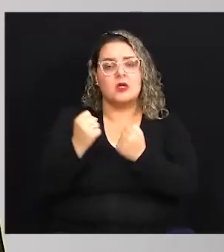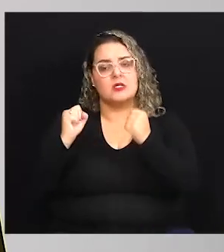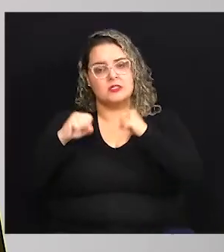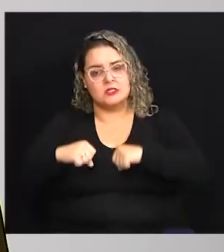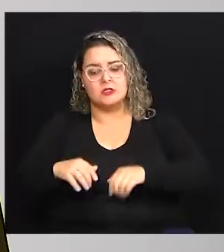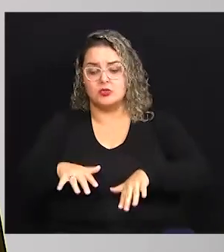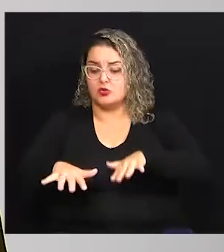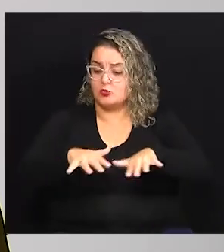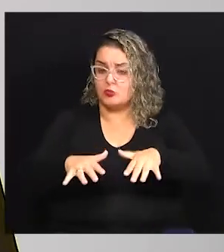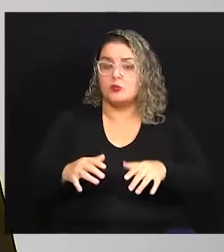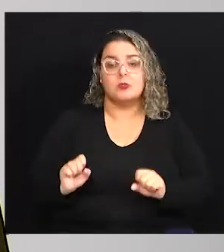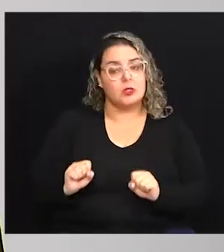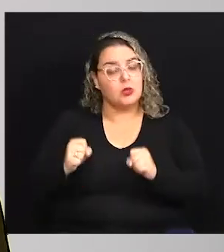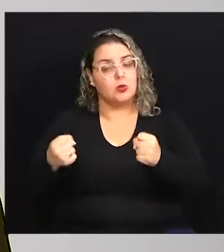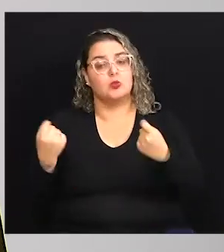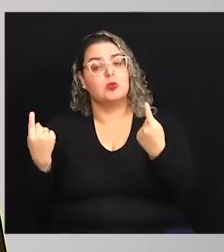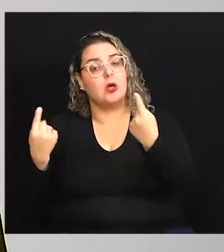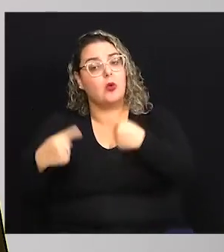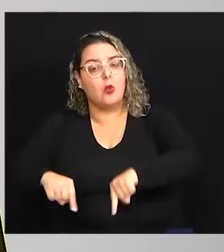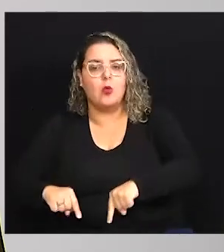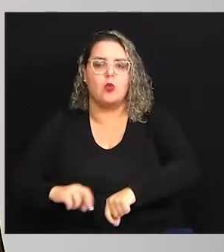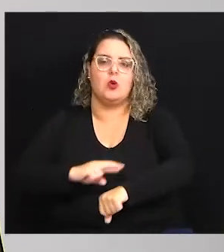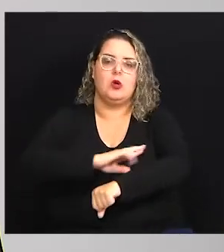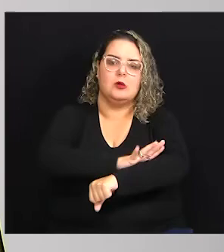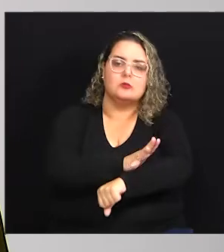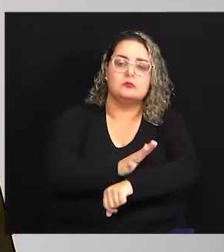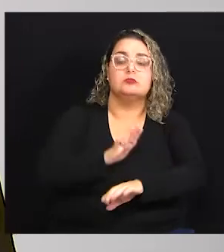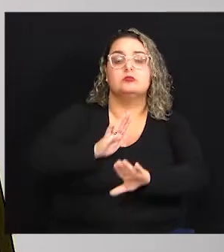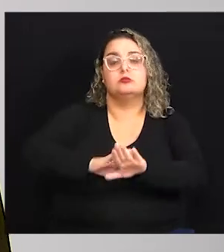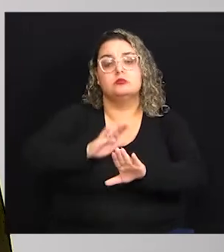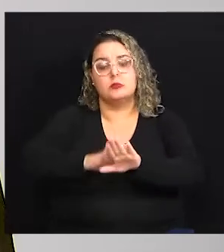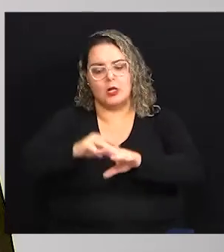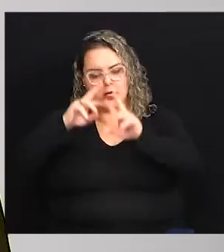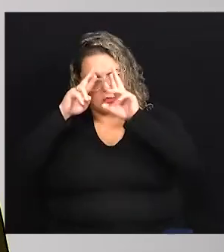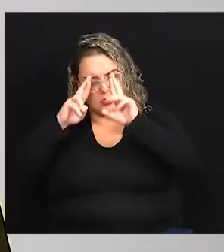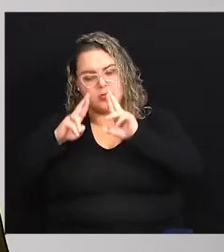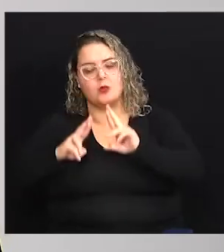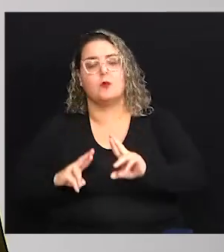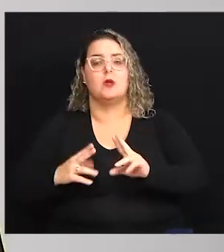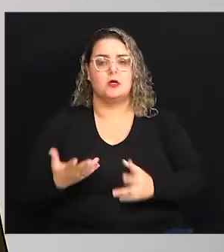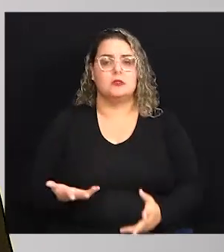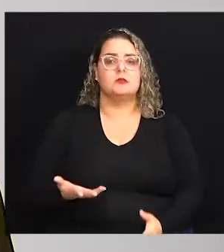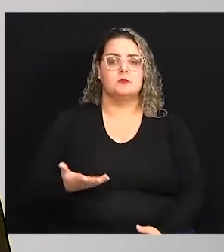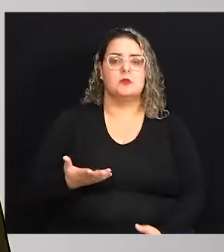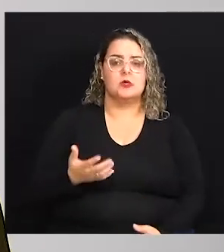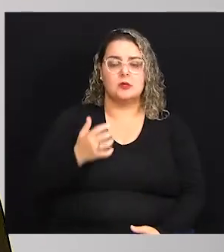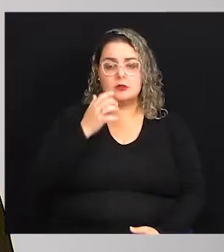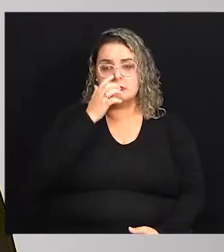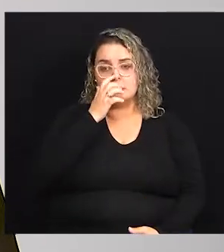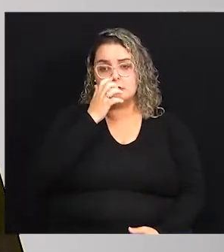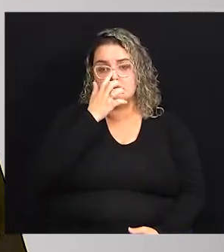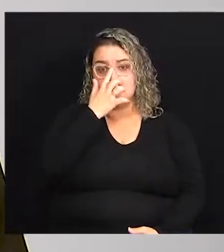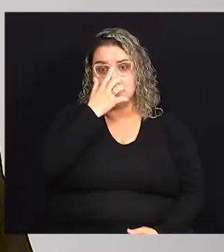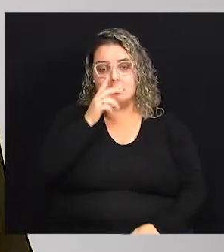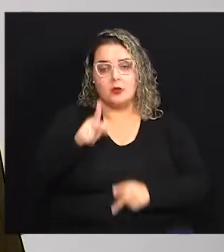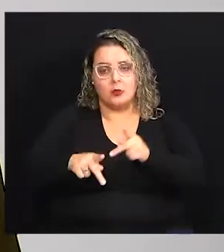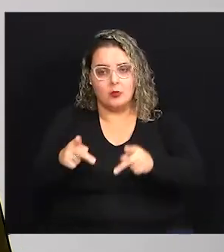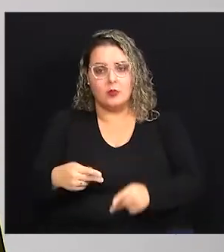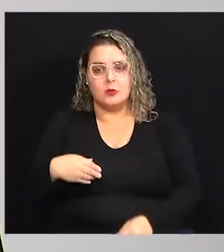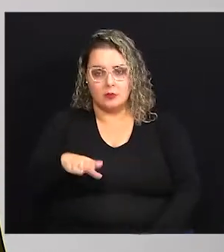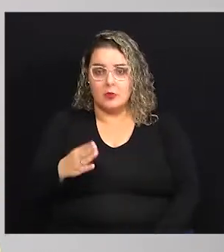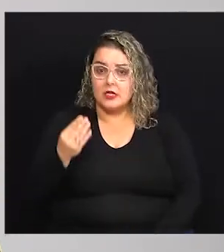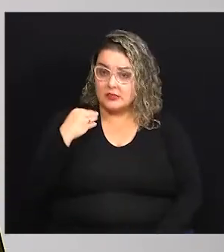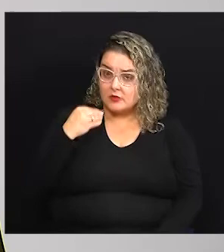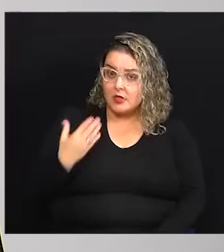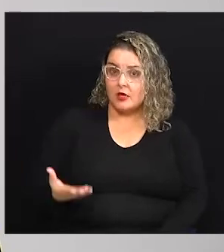apoiar, sim, os movimentos que lutam para que haja o respeito à